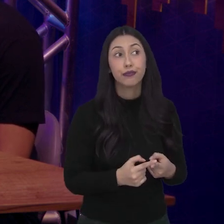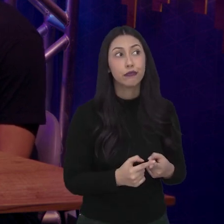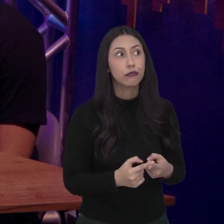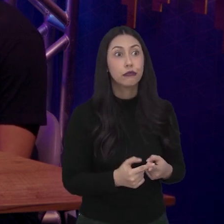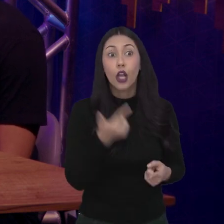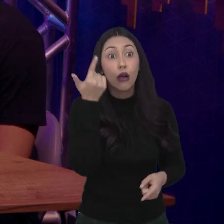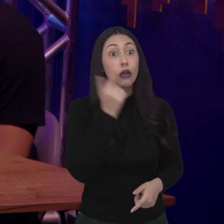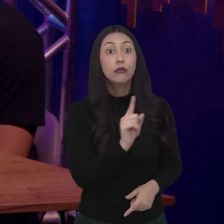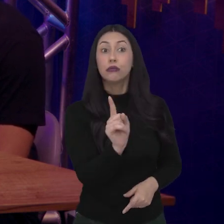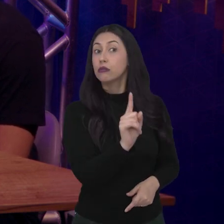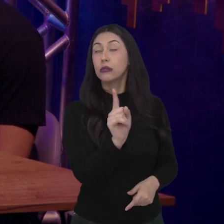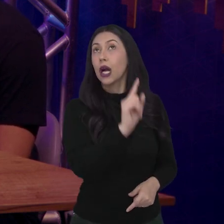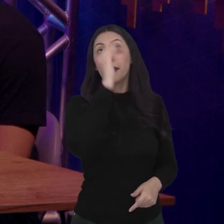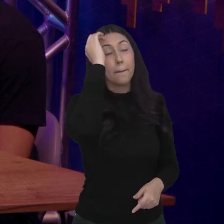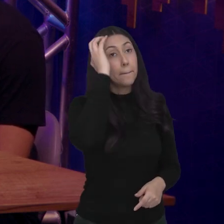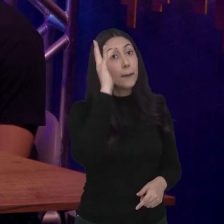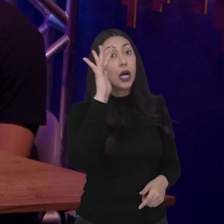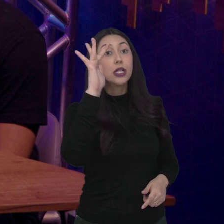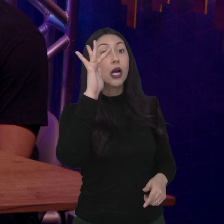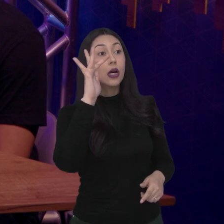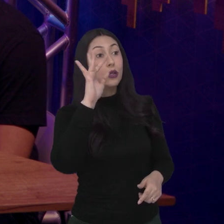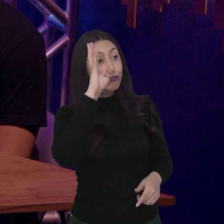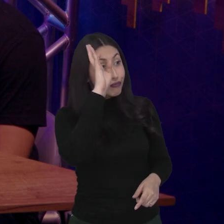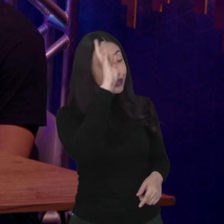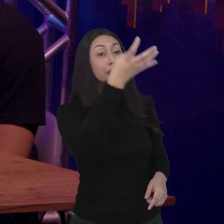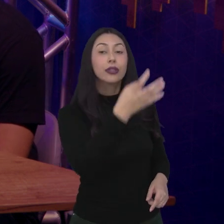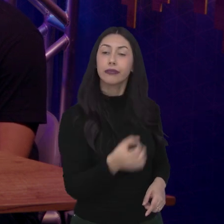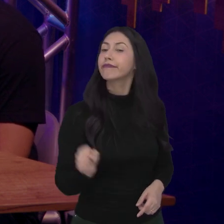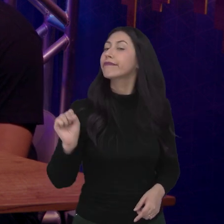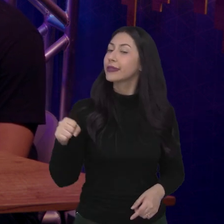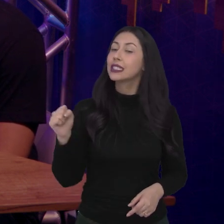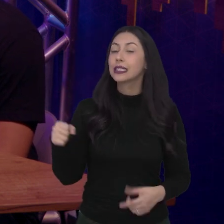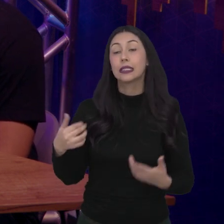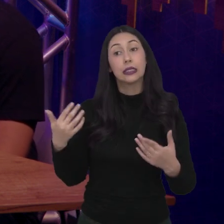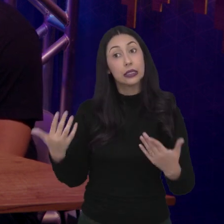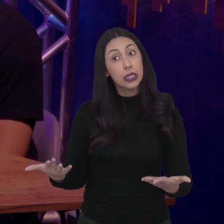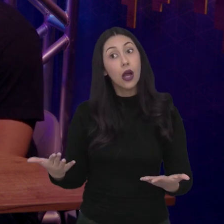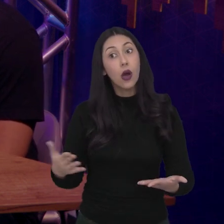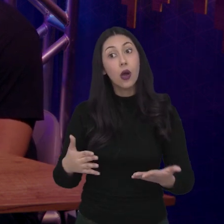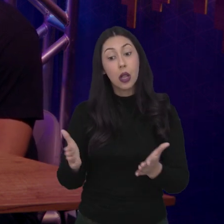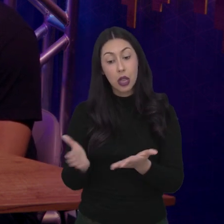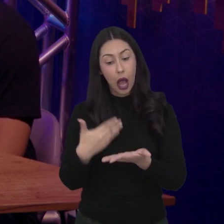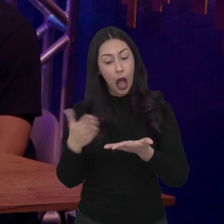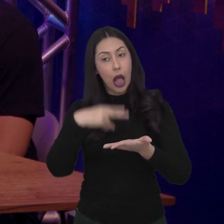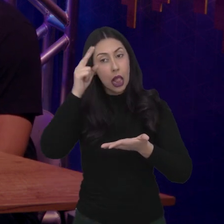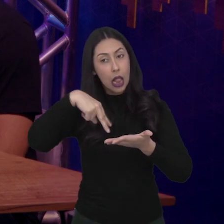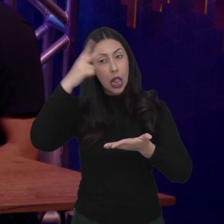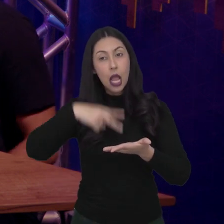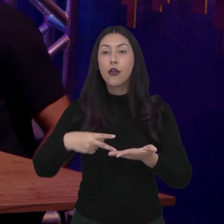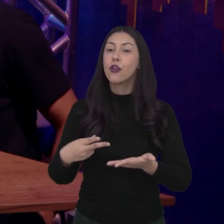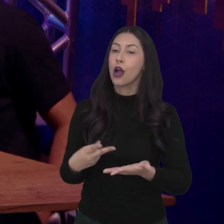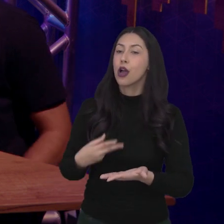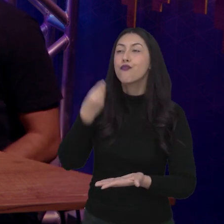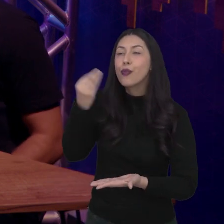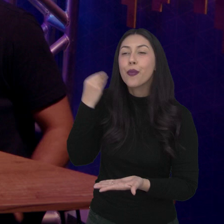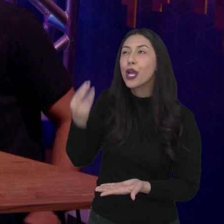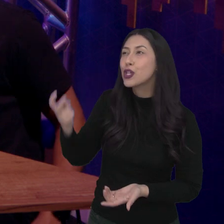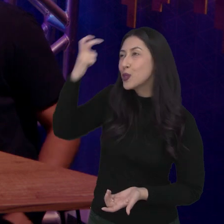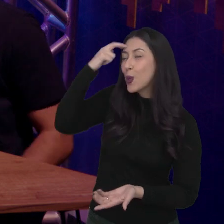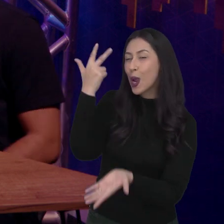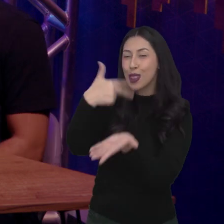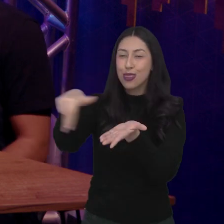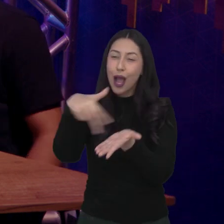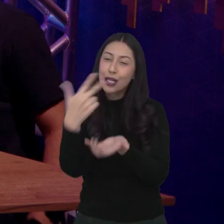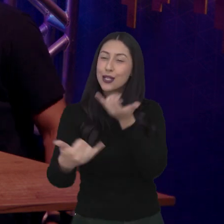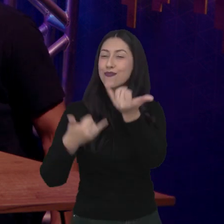a gente não consegue imaginar uma solução, um caminho. É isso aí, pessoal. Então, leia livros, consuma muita